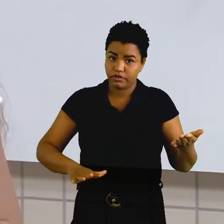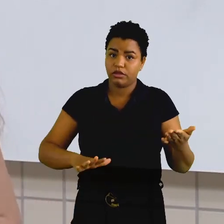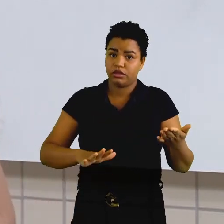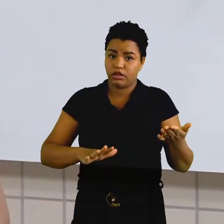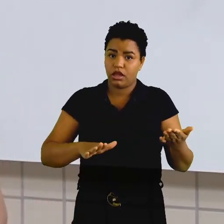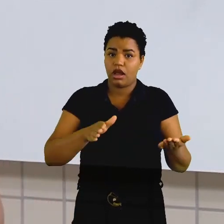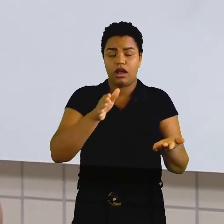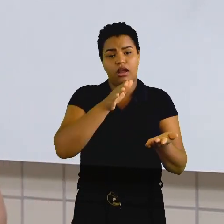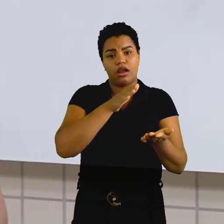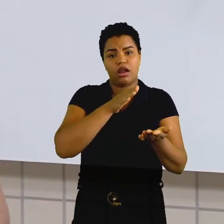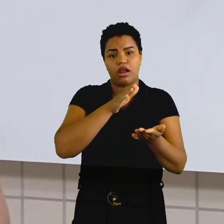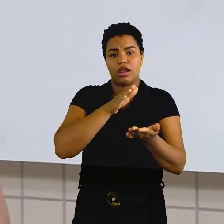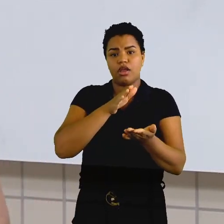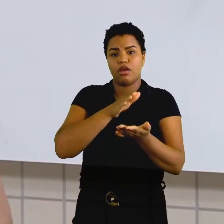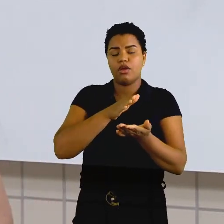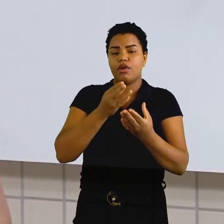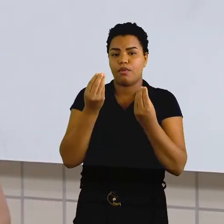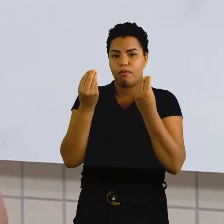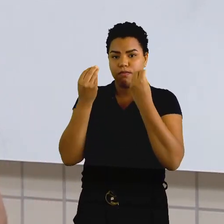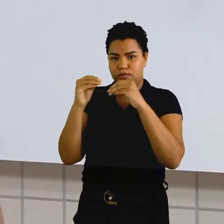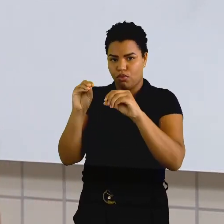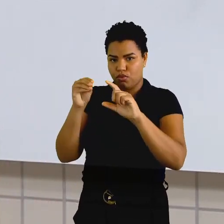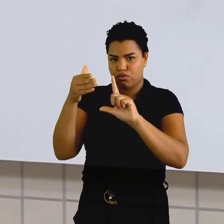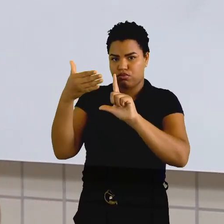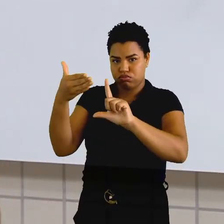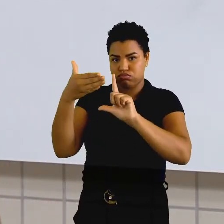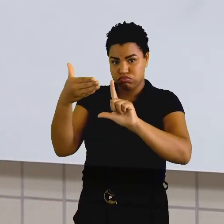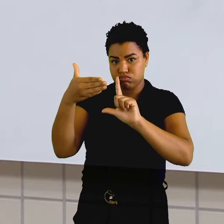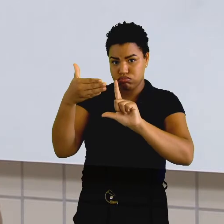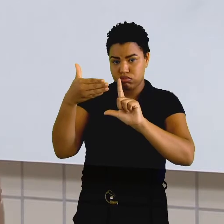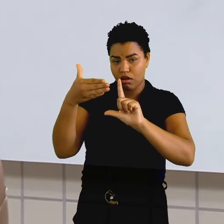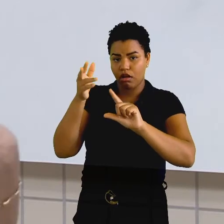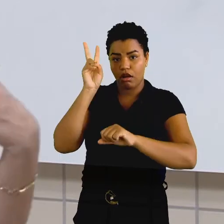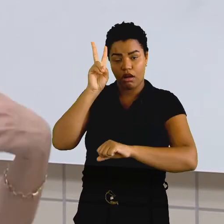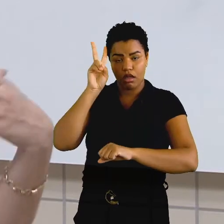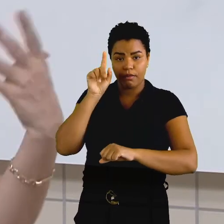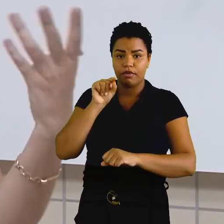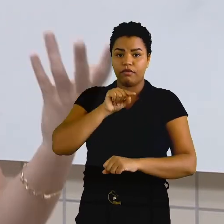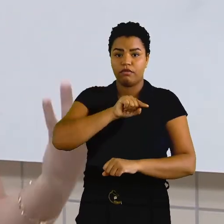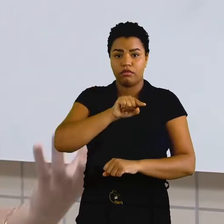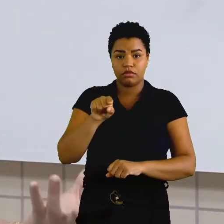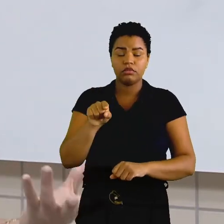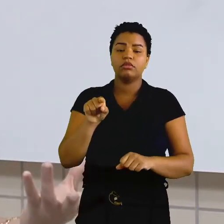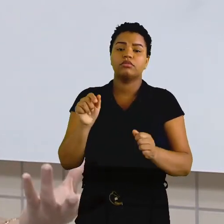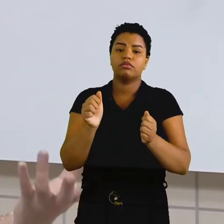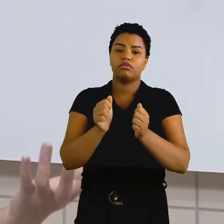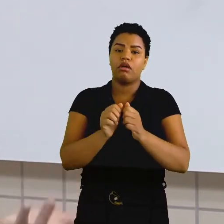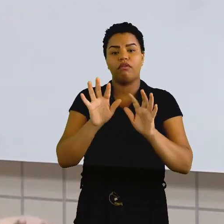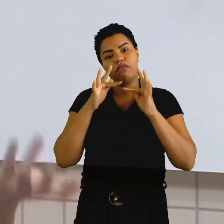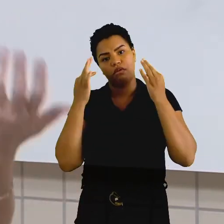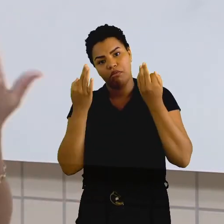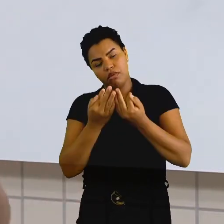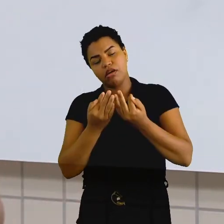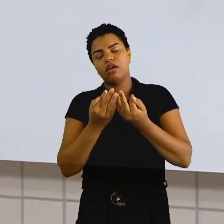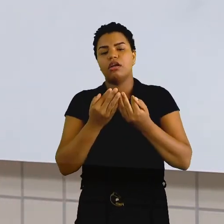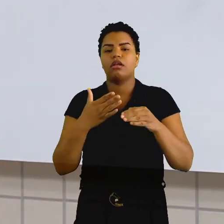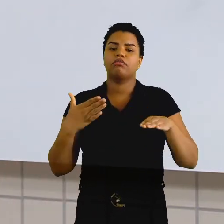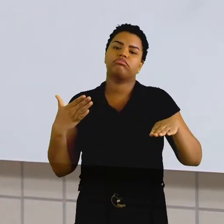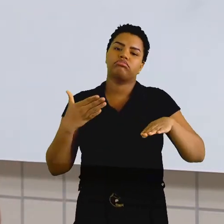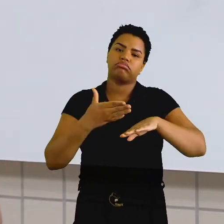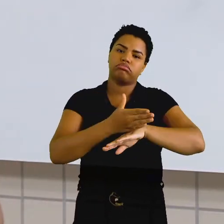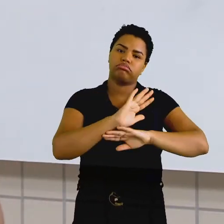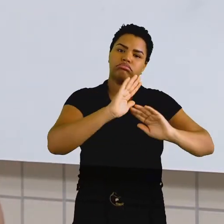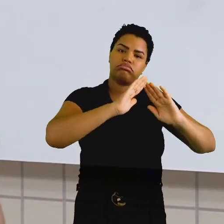publicar na plataforma, lembre-se que você, sua família, pode ir à sua escola, buscar